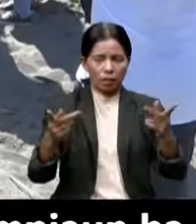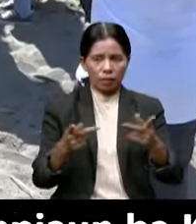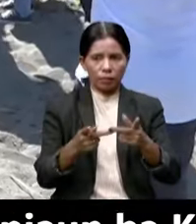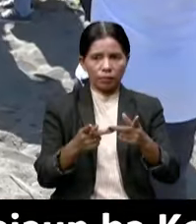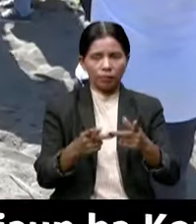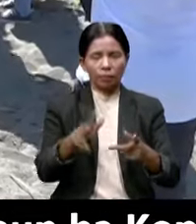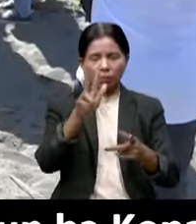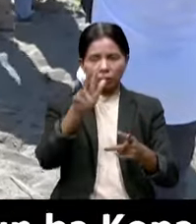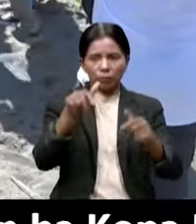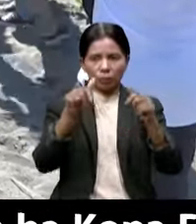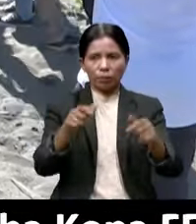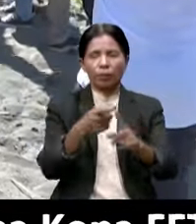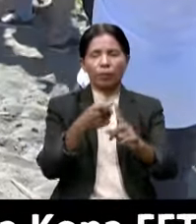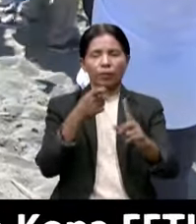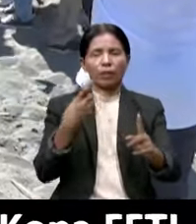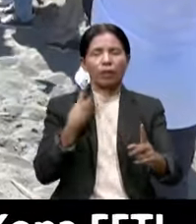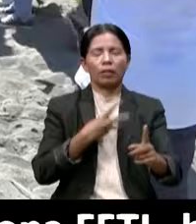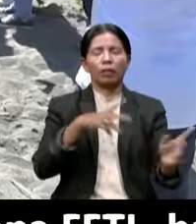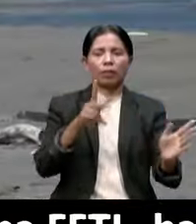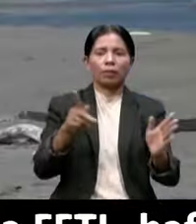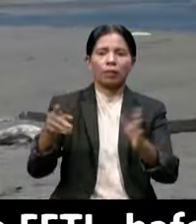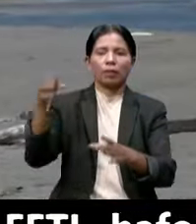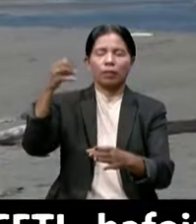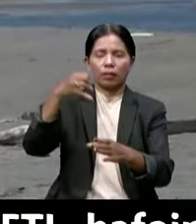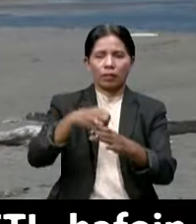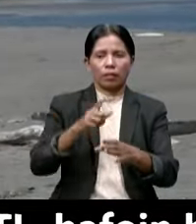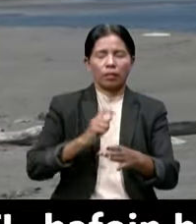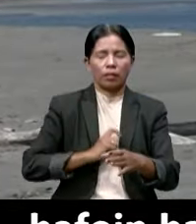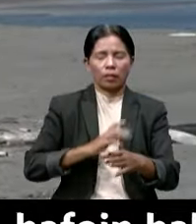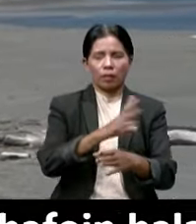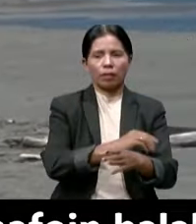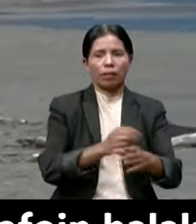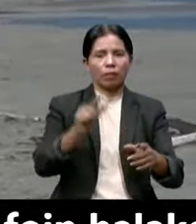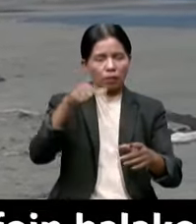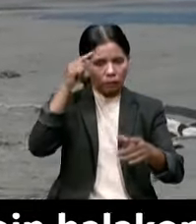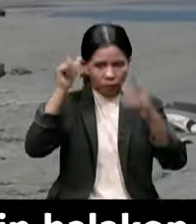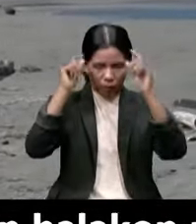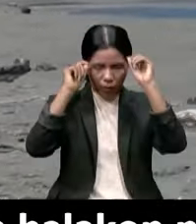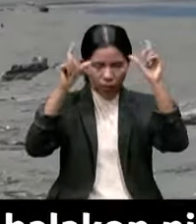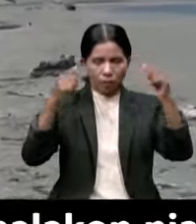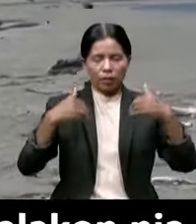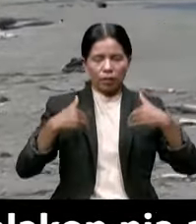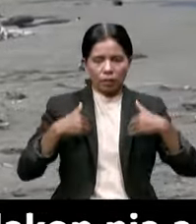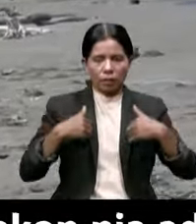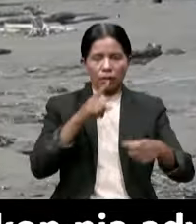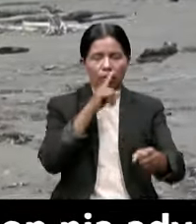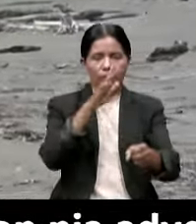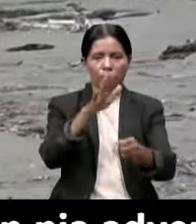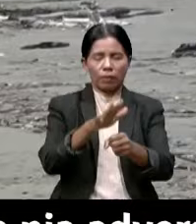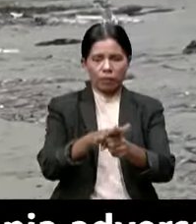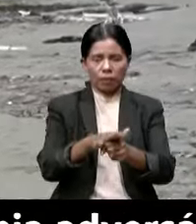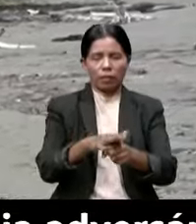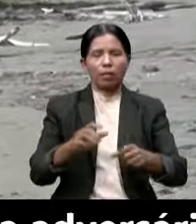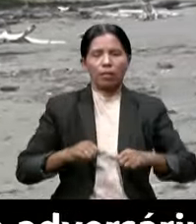fatin tolu ida ne faz parte itania plano ida ben bolo de anta semana ne i governo timor leste ia commitmento para tu